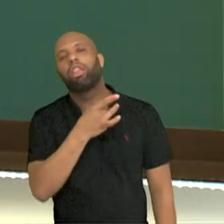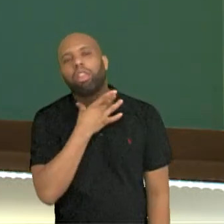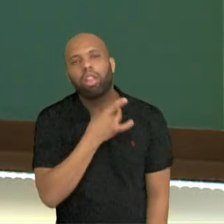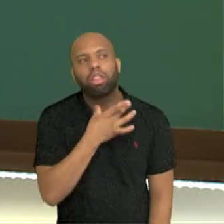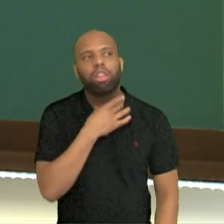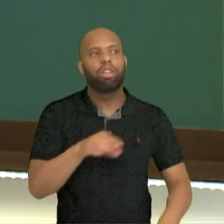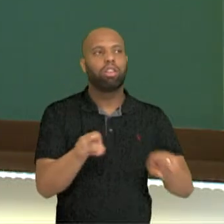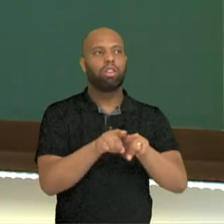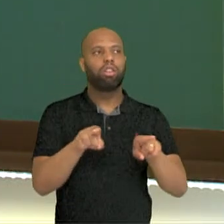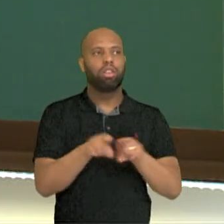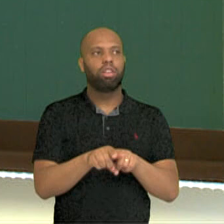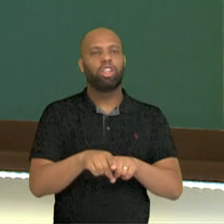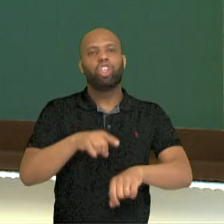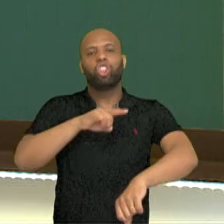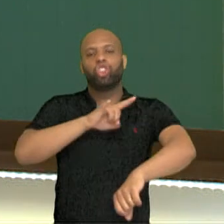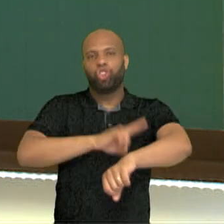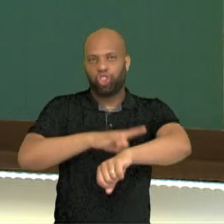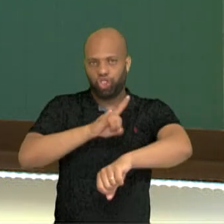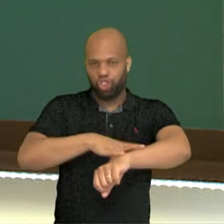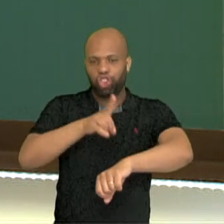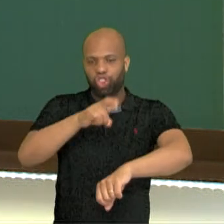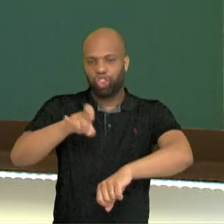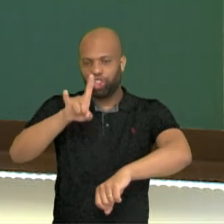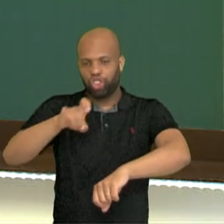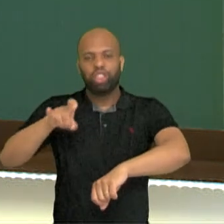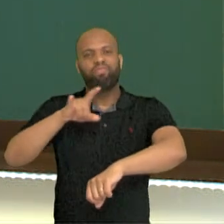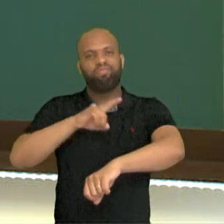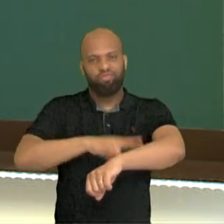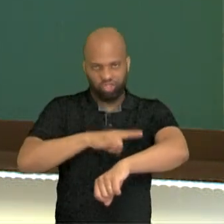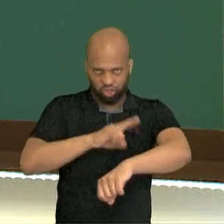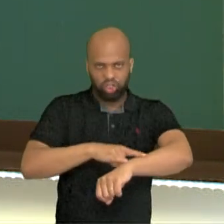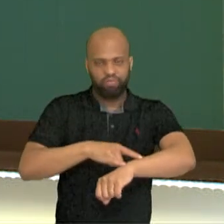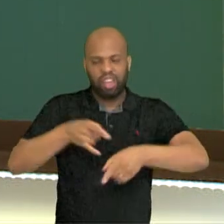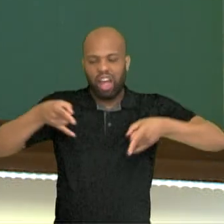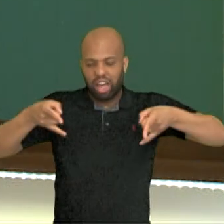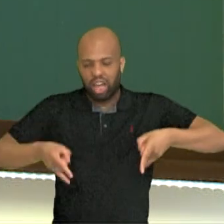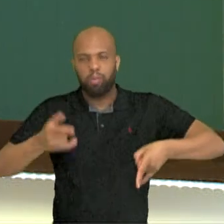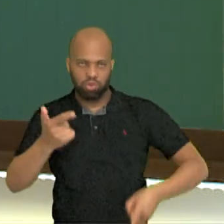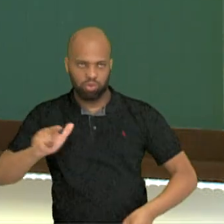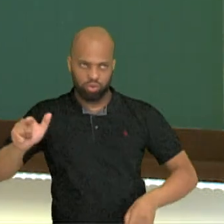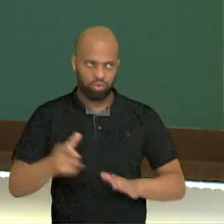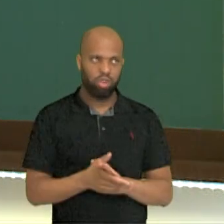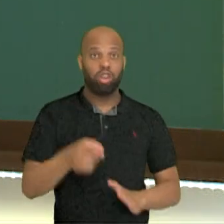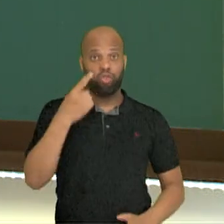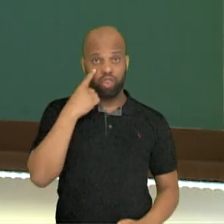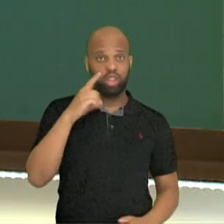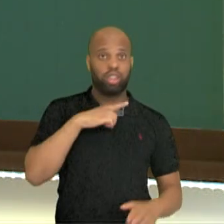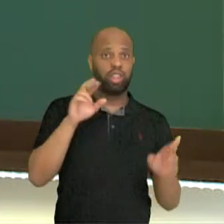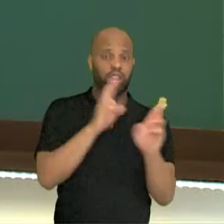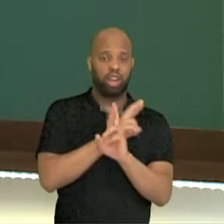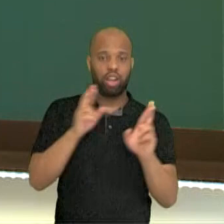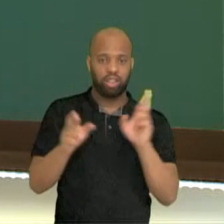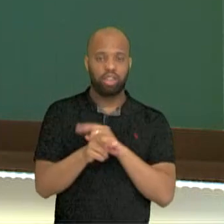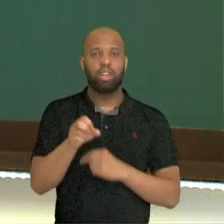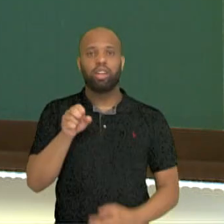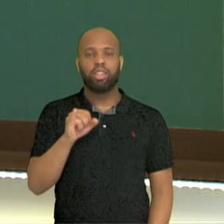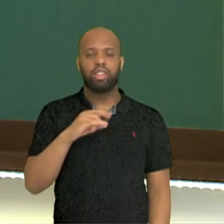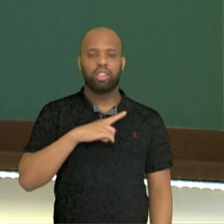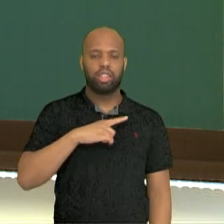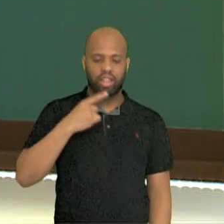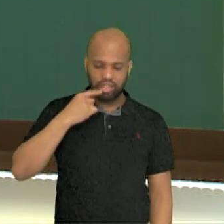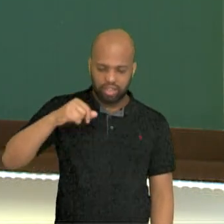e voltar a fazer xixi na cama. Então, vejam a relação das coisas, né? Ingestão de muito